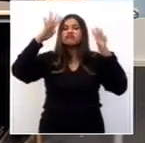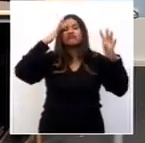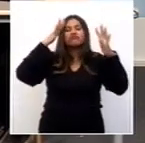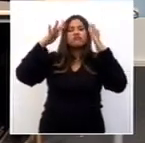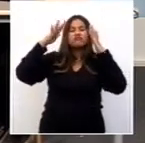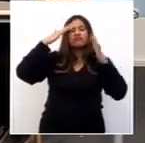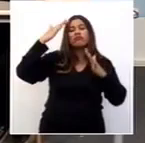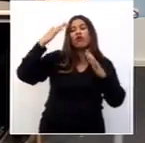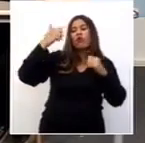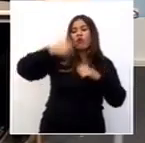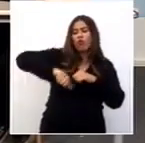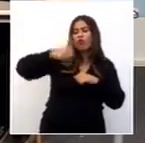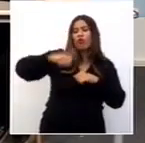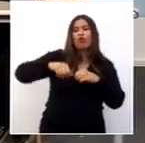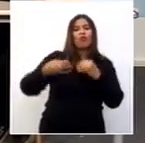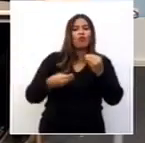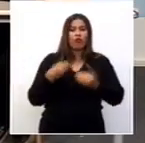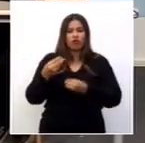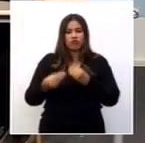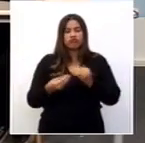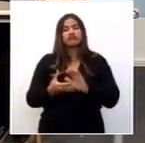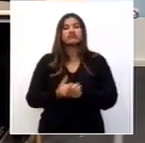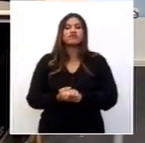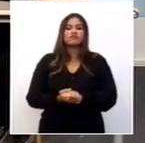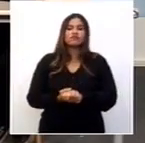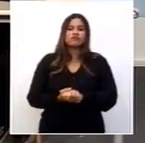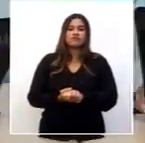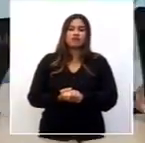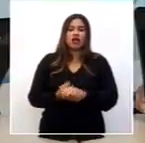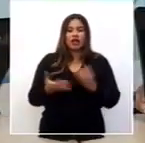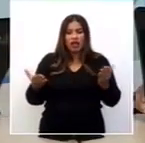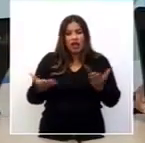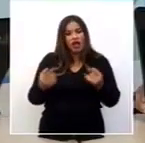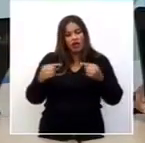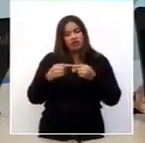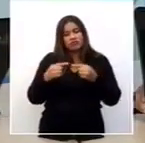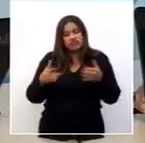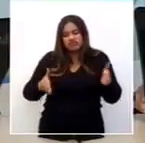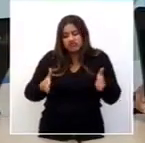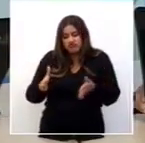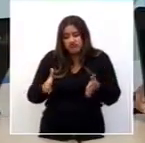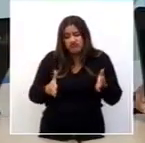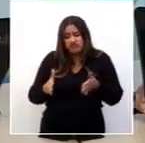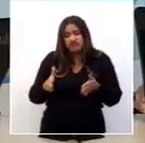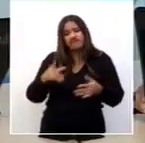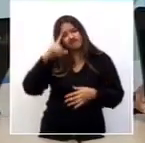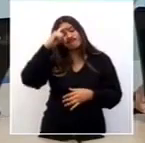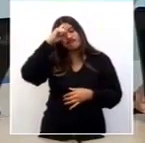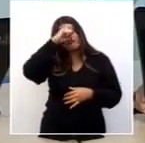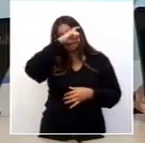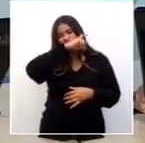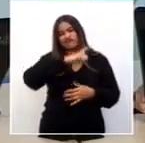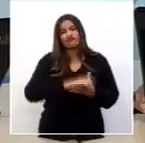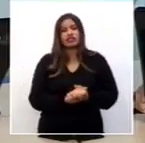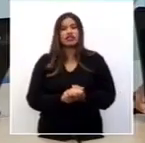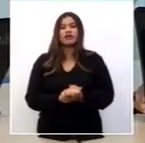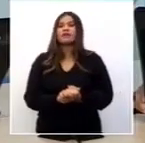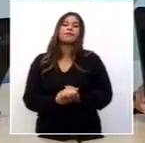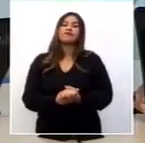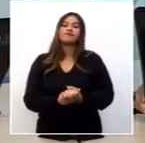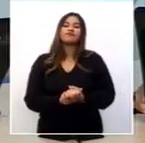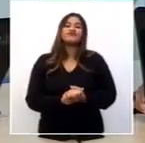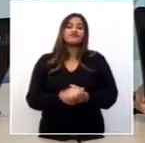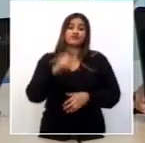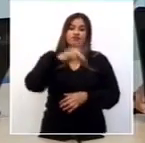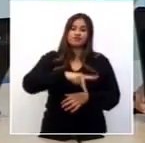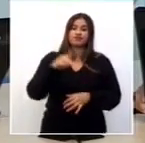de avaliação e ressignificar, principalmente nesse momento que estamos vivendo. Algo que eu acho muito interessante que ela